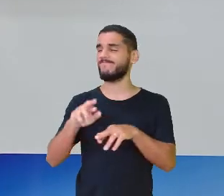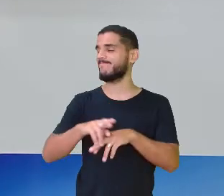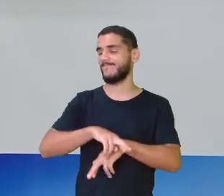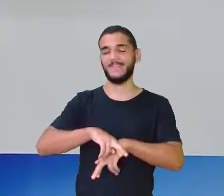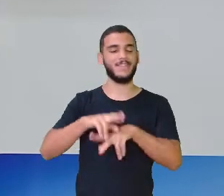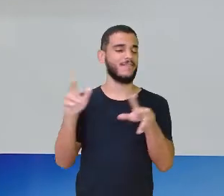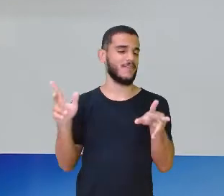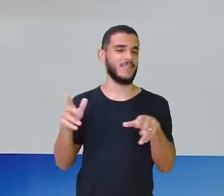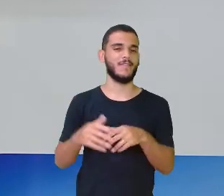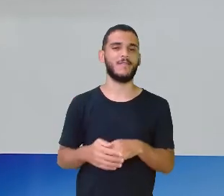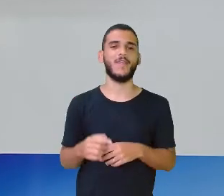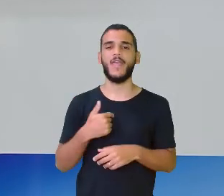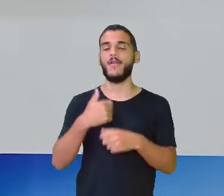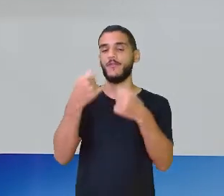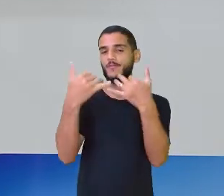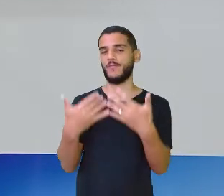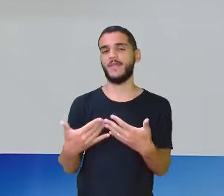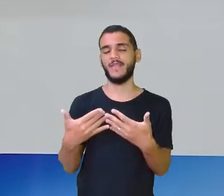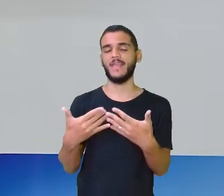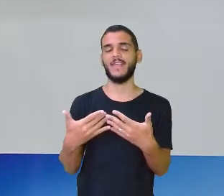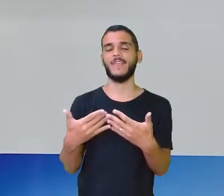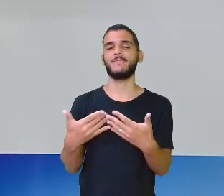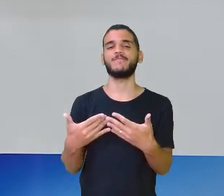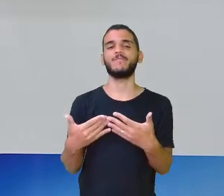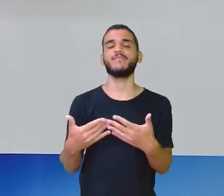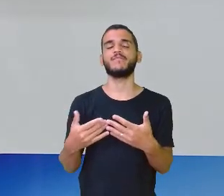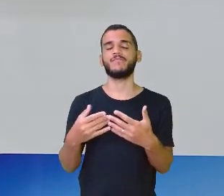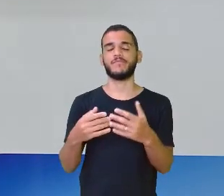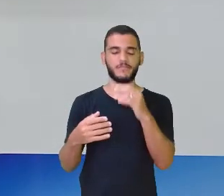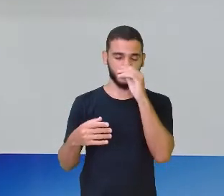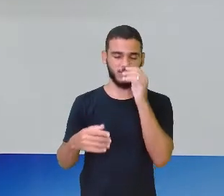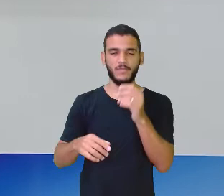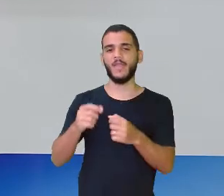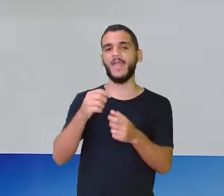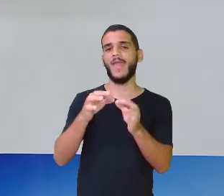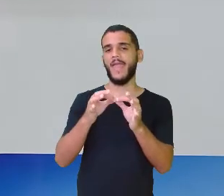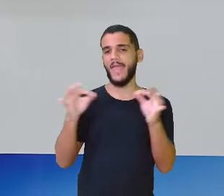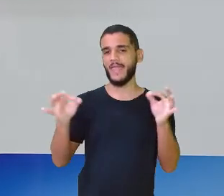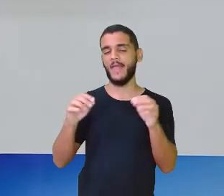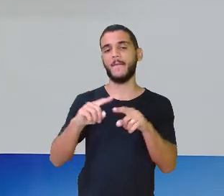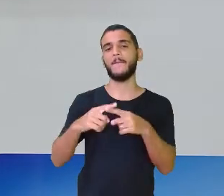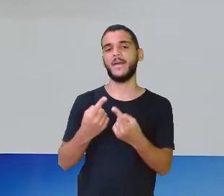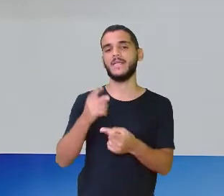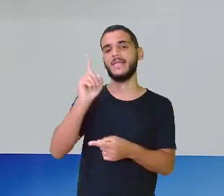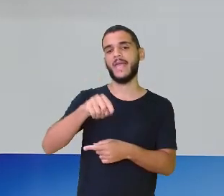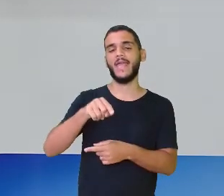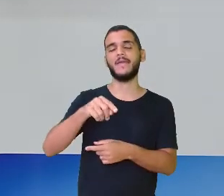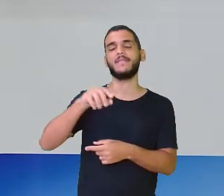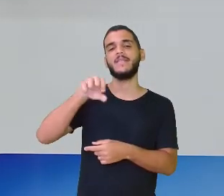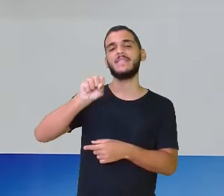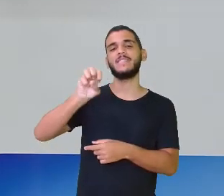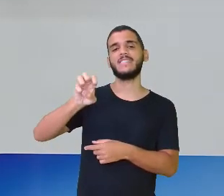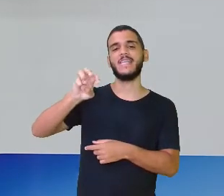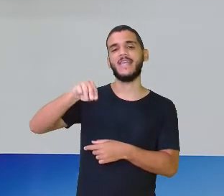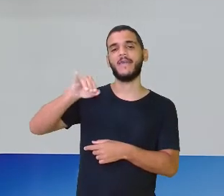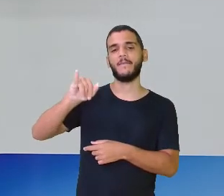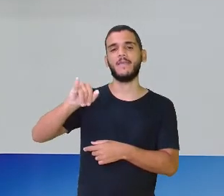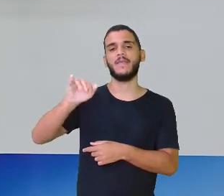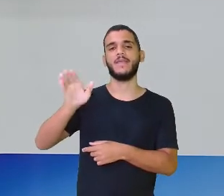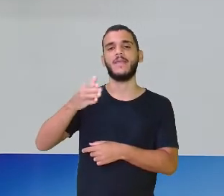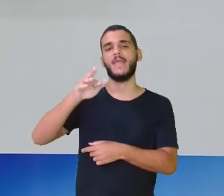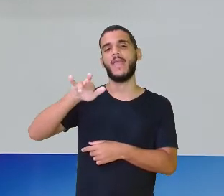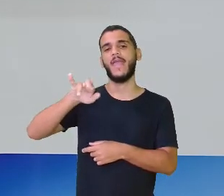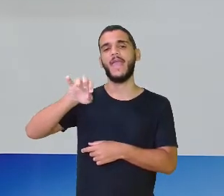peço perdão. Eu falei segmento de reta. Não é. É semi-reta. Eu vou preparar uma aula para vocês entenderem